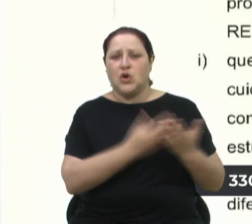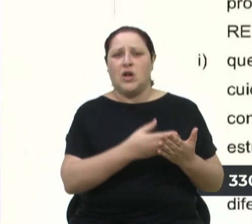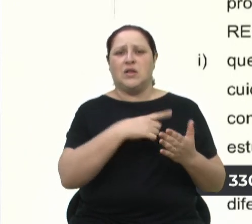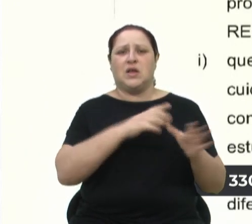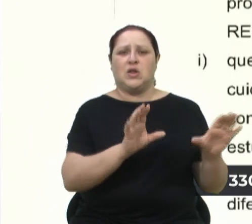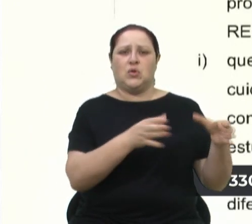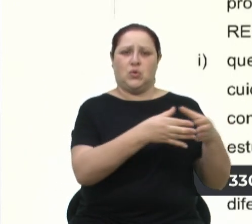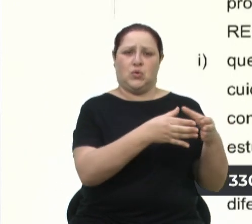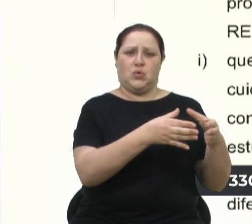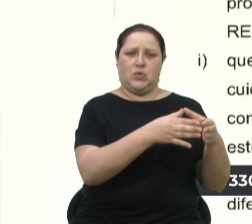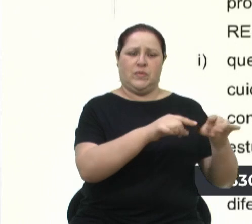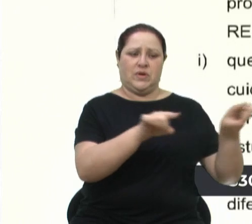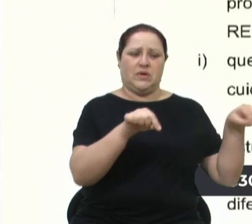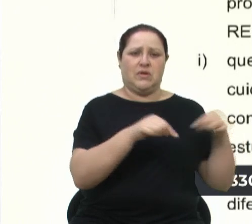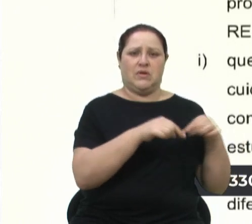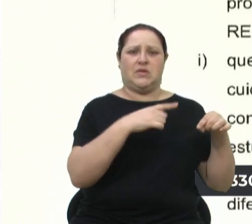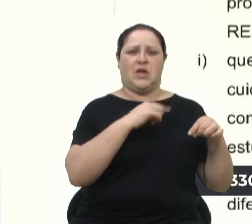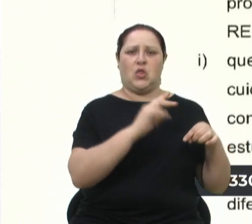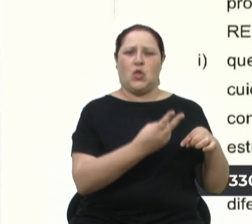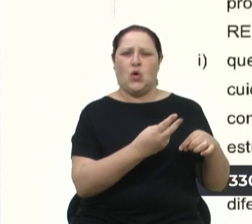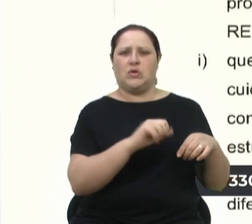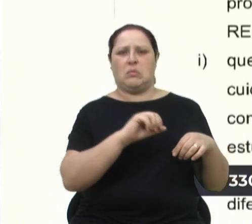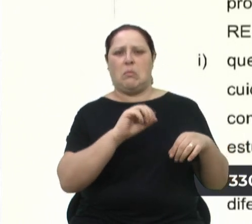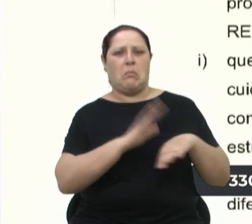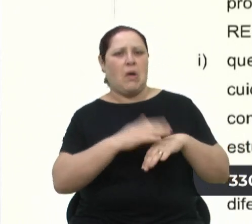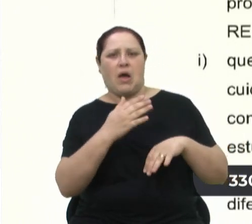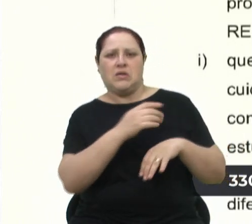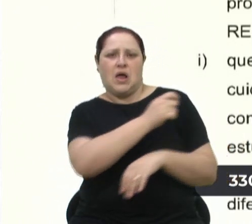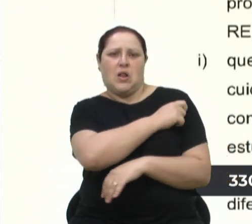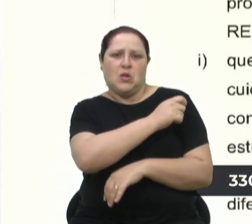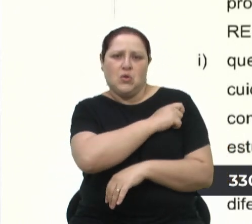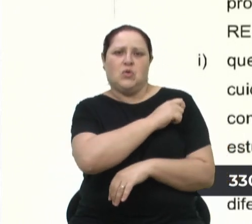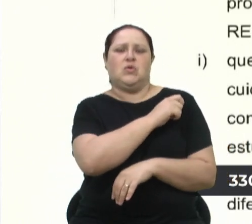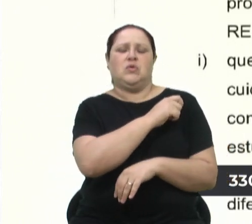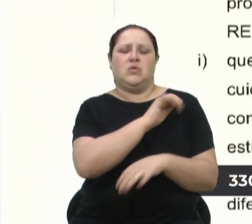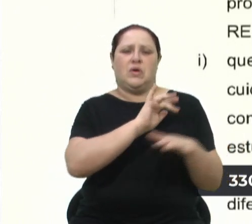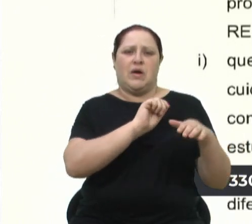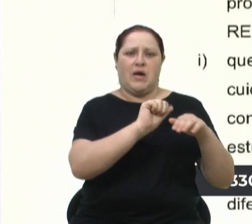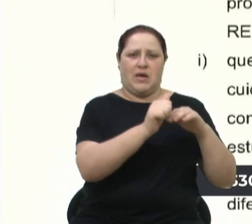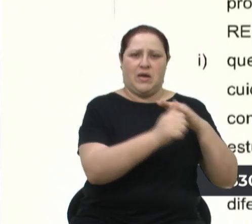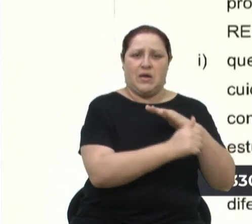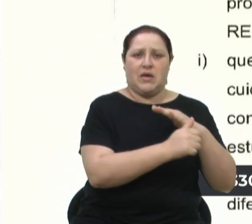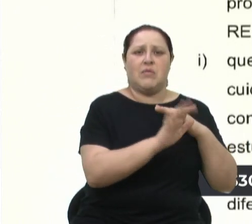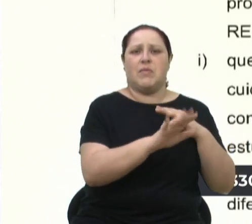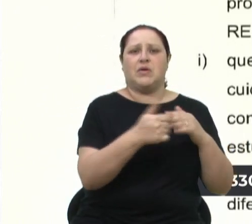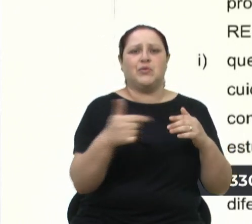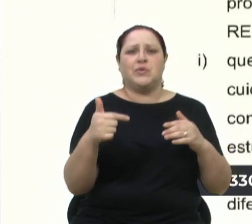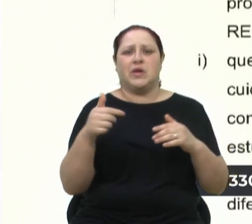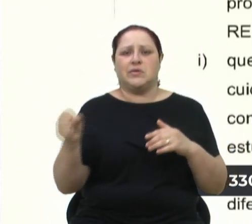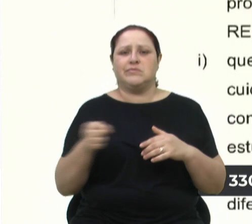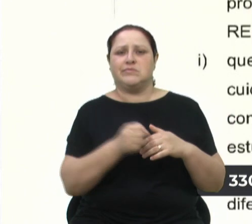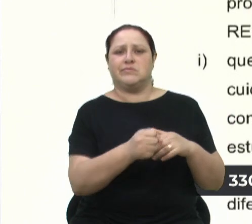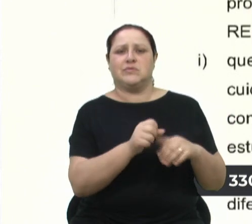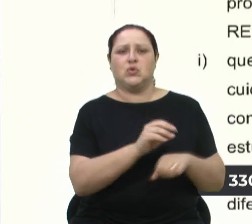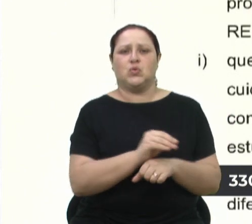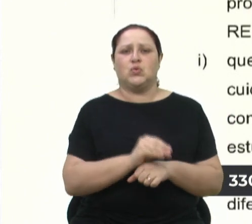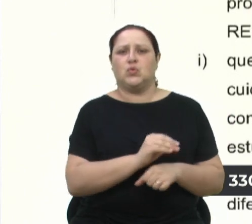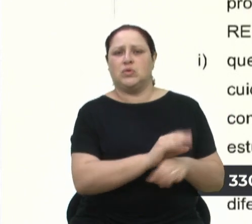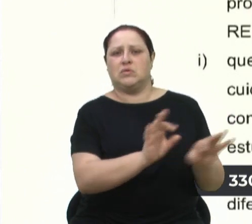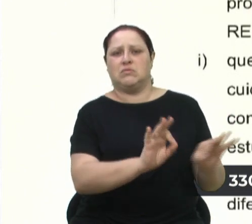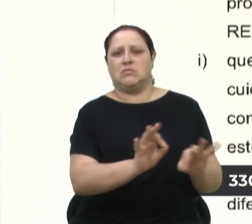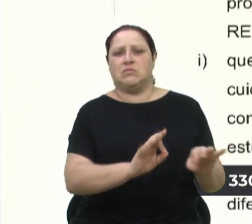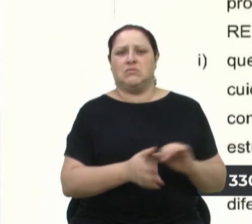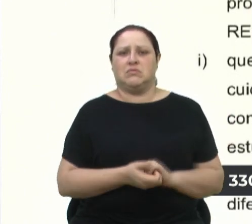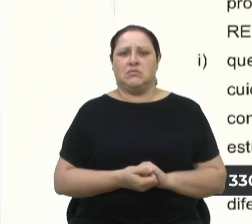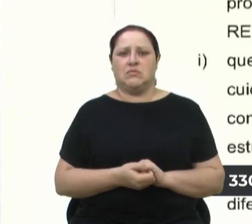educacional especializado, sem cuidador ou redução de proporcional de estudantes, descumprido a recomendação da resolução número